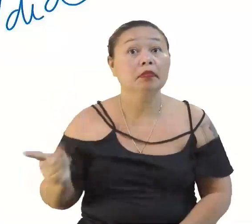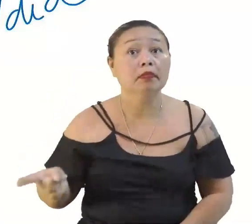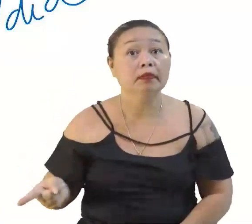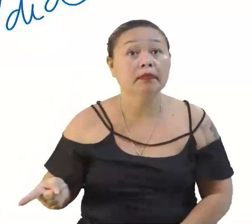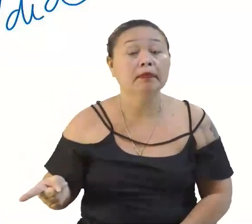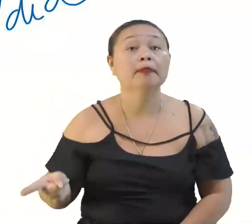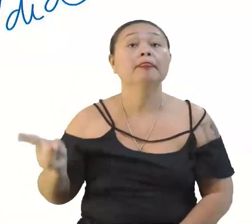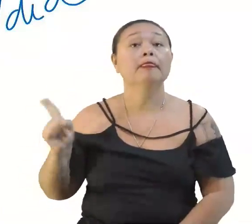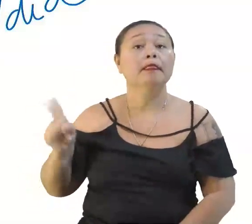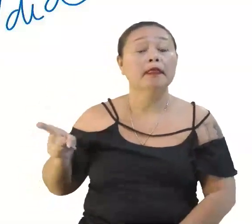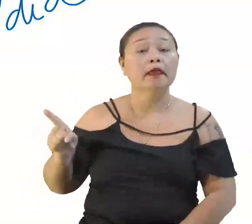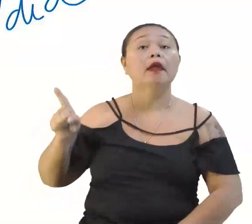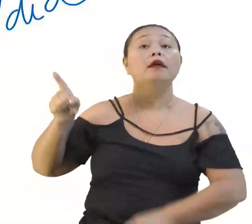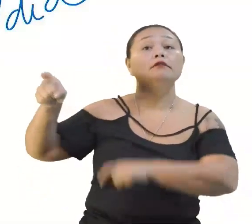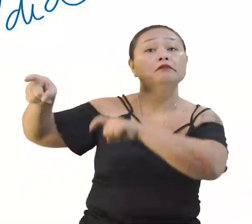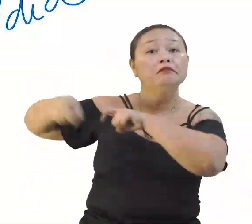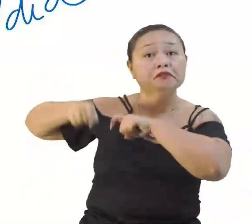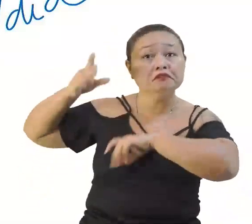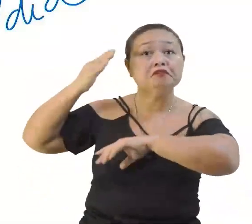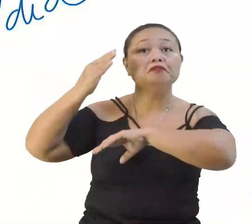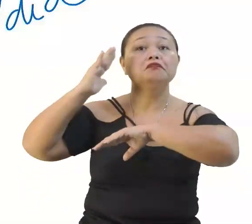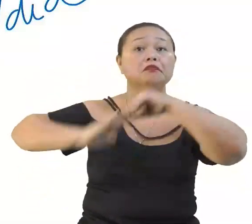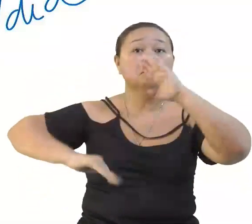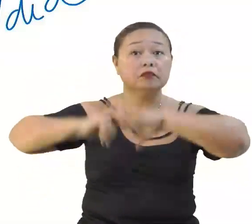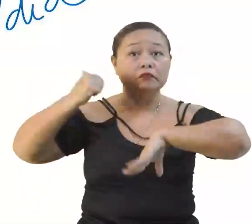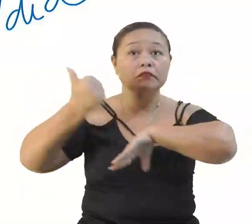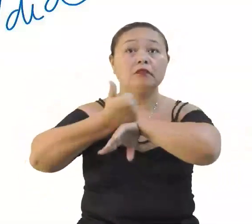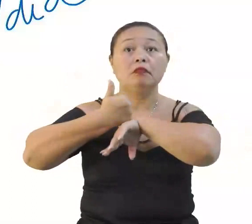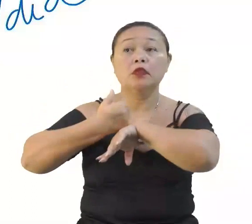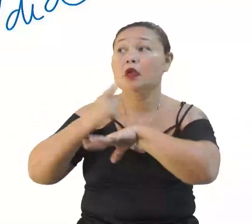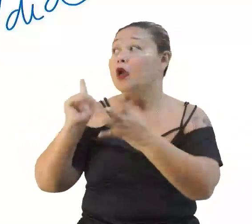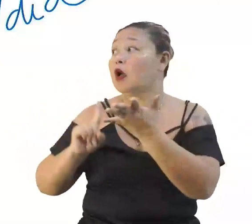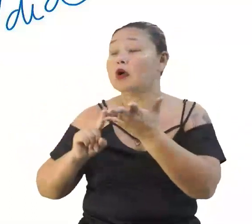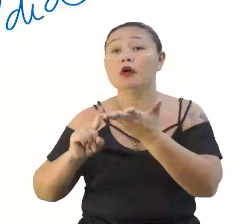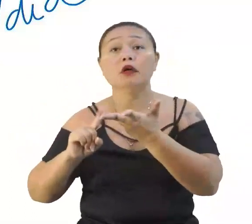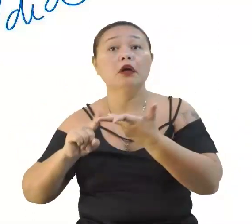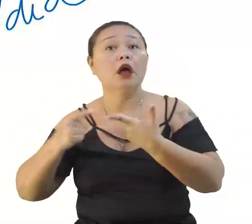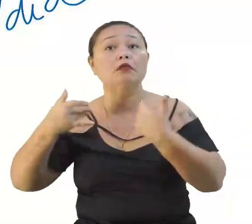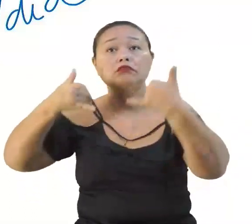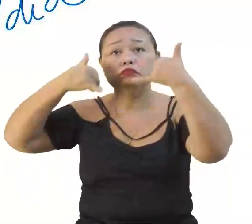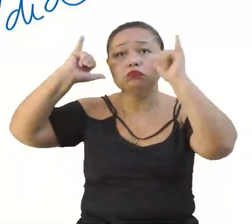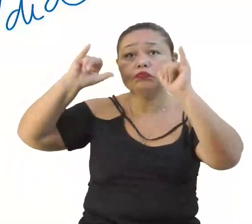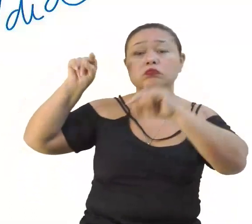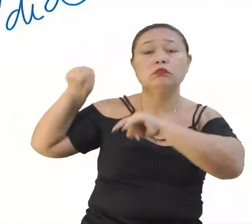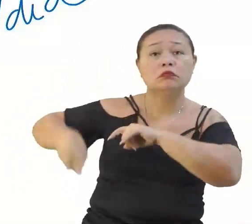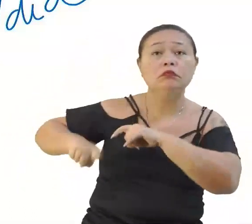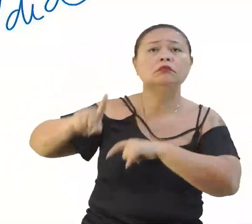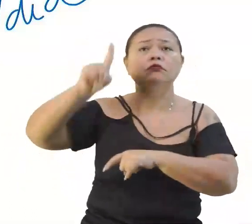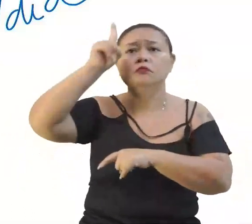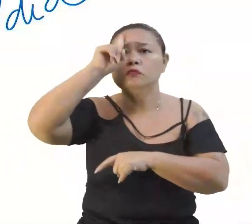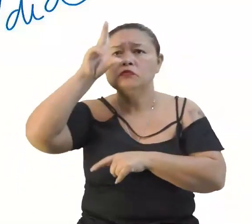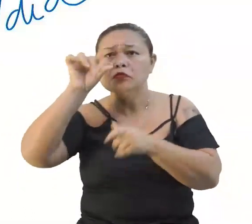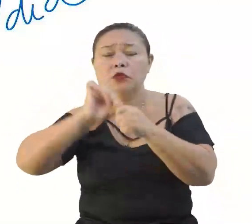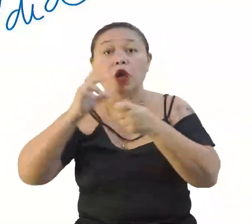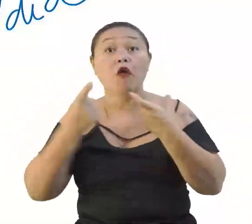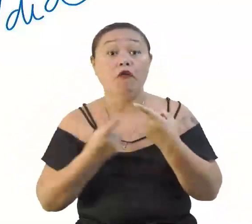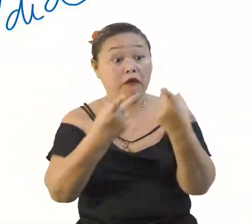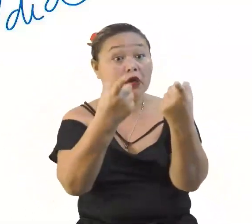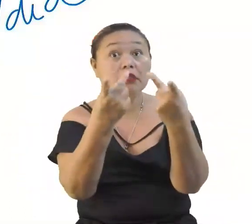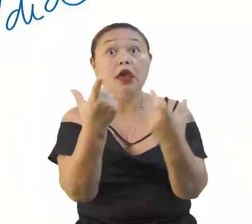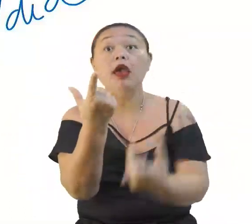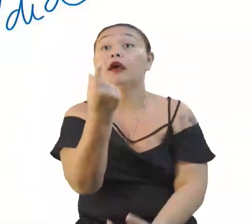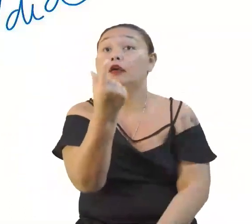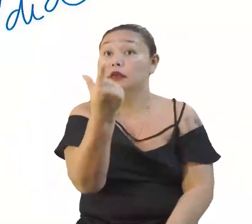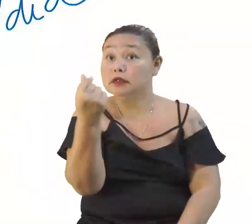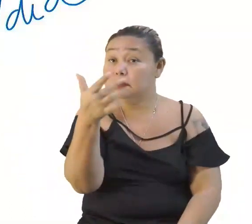Então, esse produtor, se ele tiver essa quantidade de vacas nessa produção diária e vendendo por esse preço